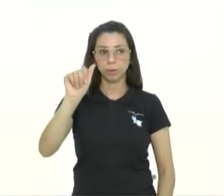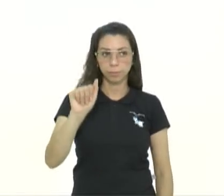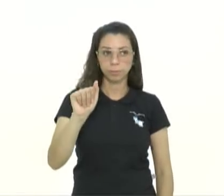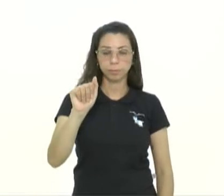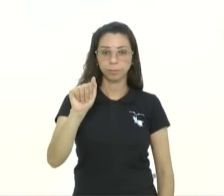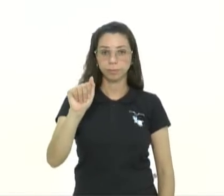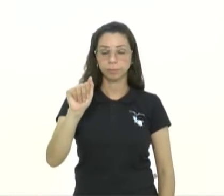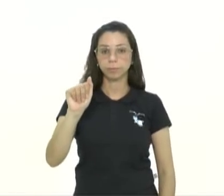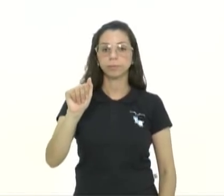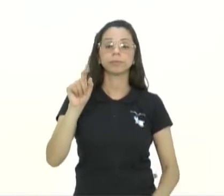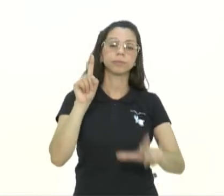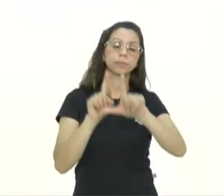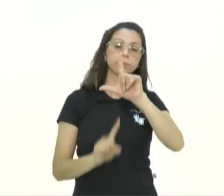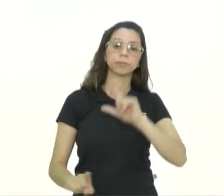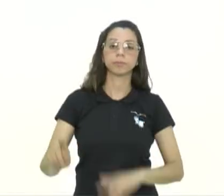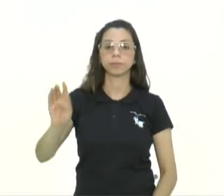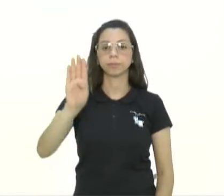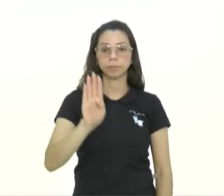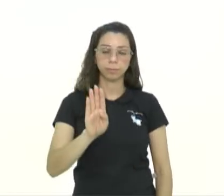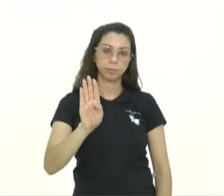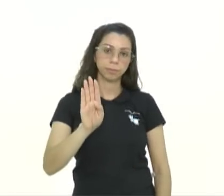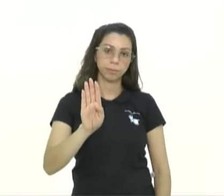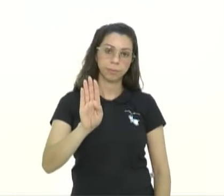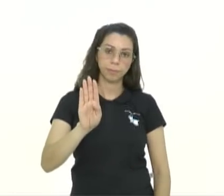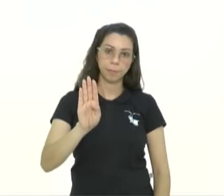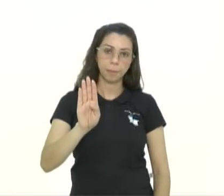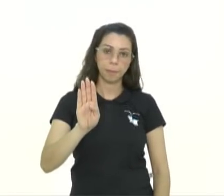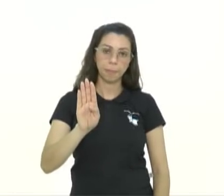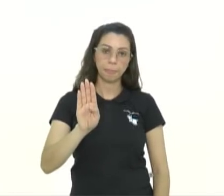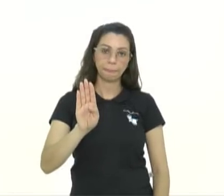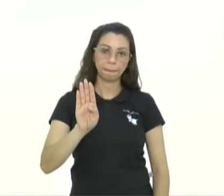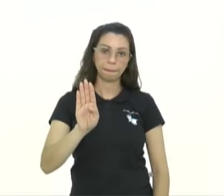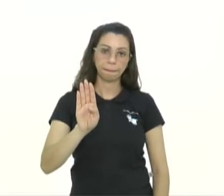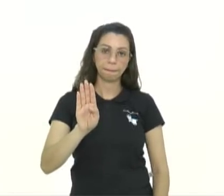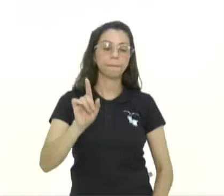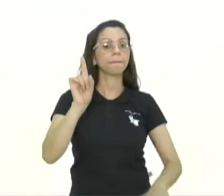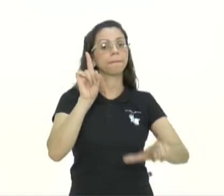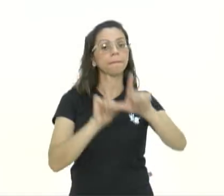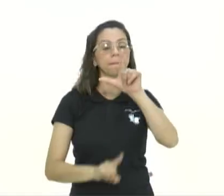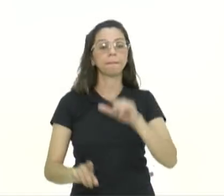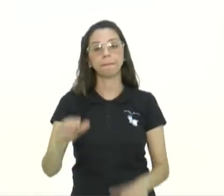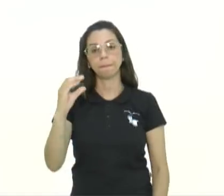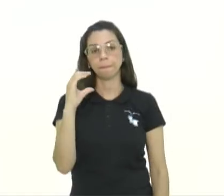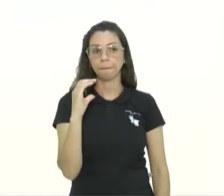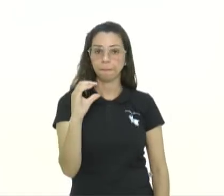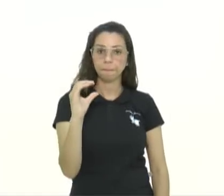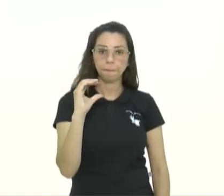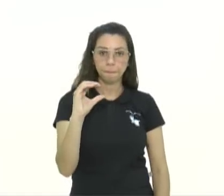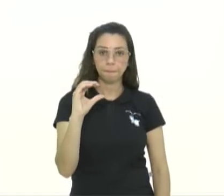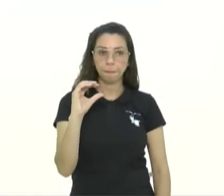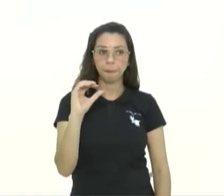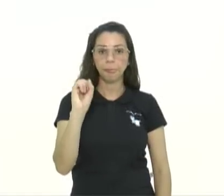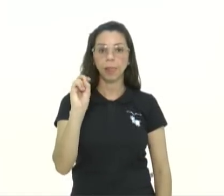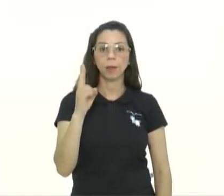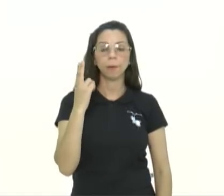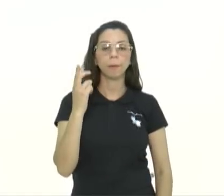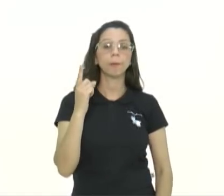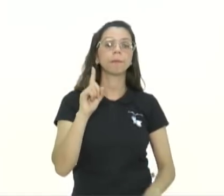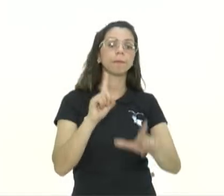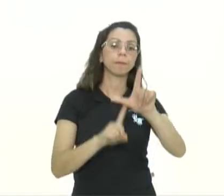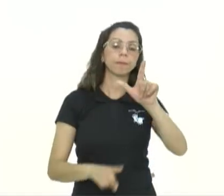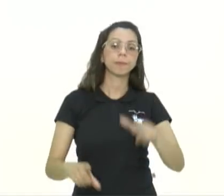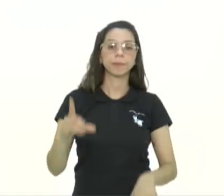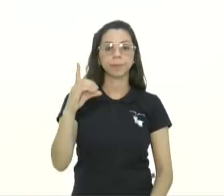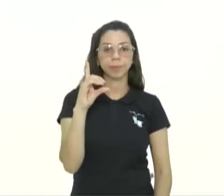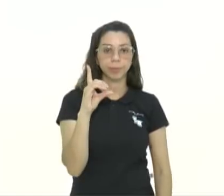celebrate his birthday. A non-violent march to achieve civil rights, a meeting to discuss about